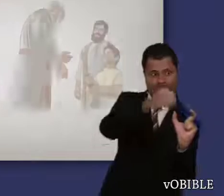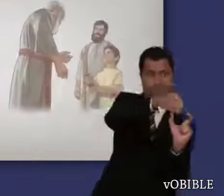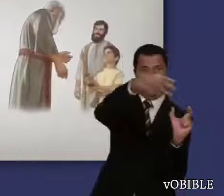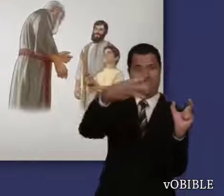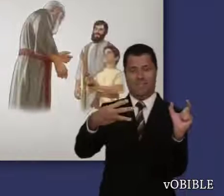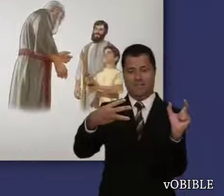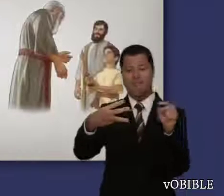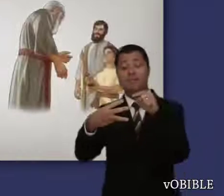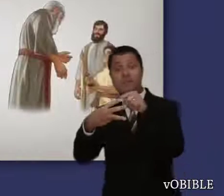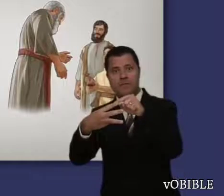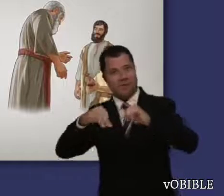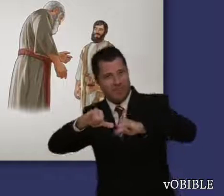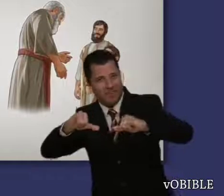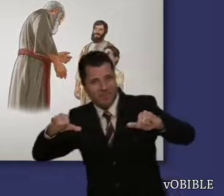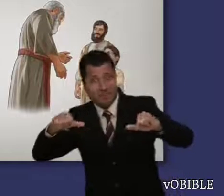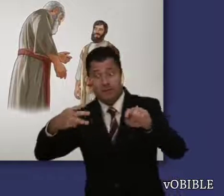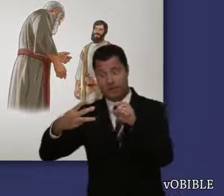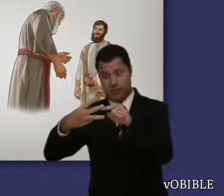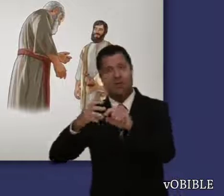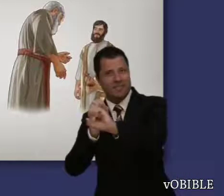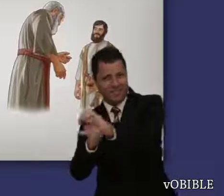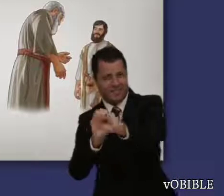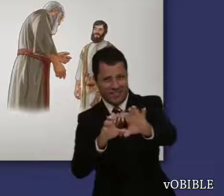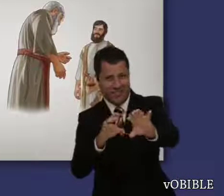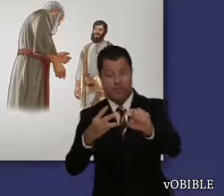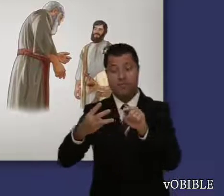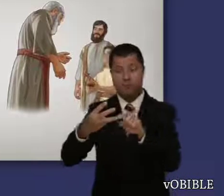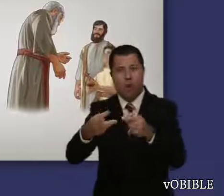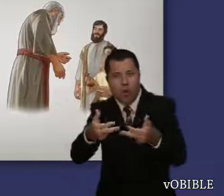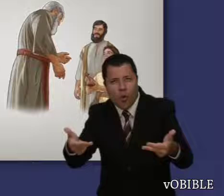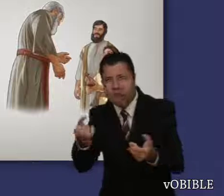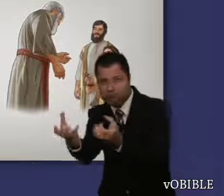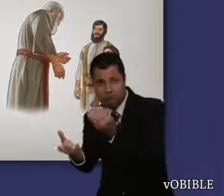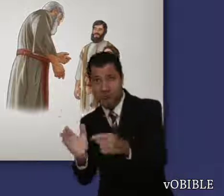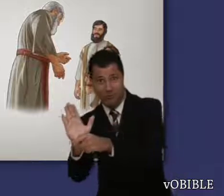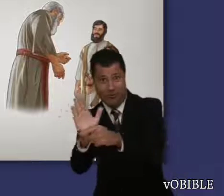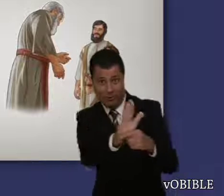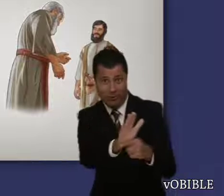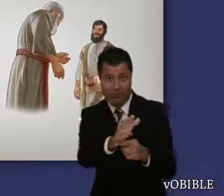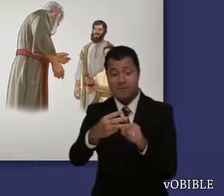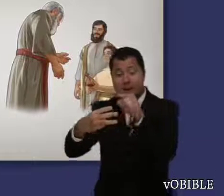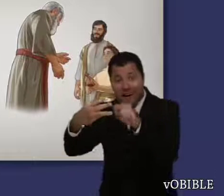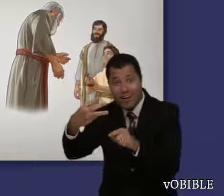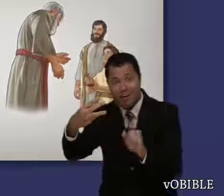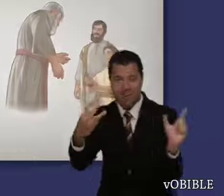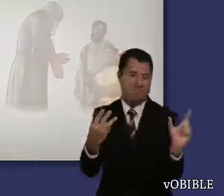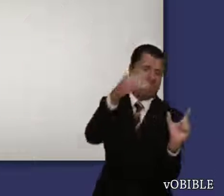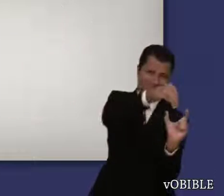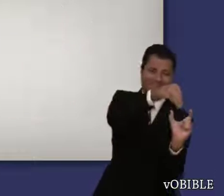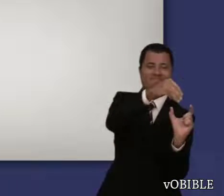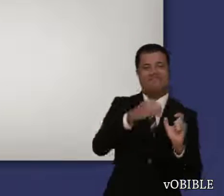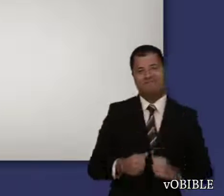humanitária. Ou seja, o trabalho de ajuda humanitária também faz parte do nosso serviço sagrado para Jeová.